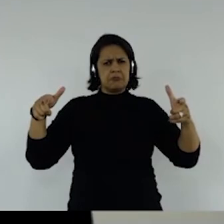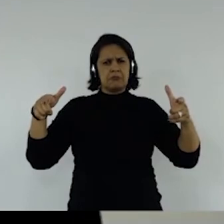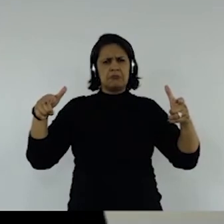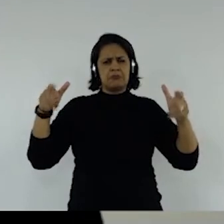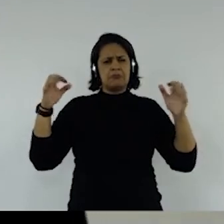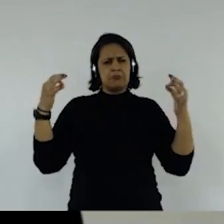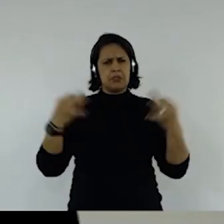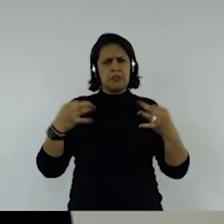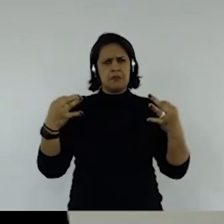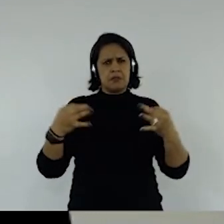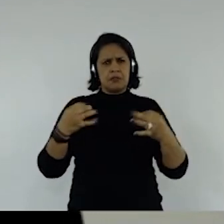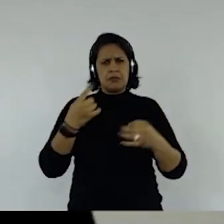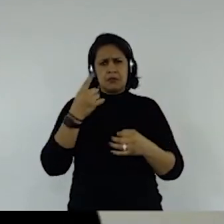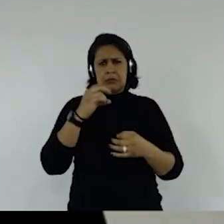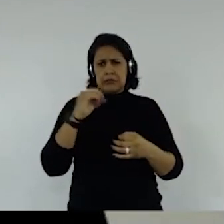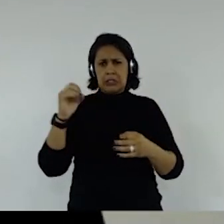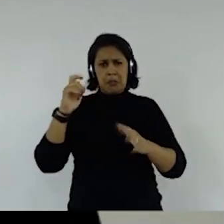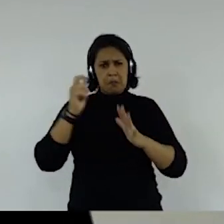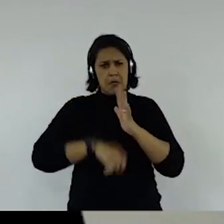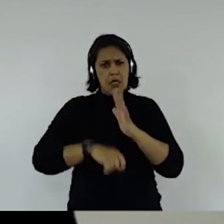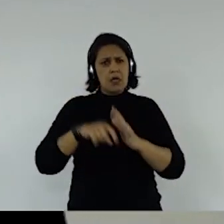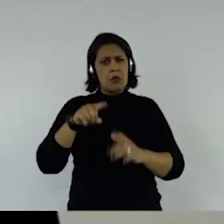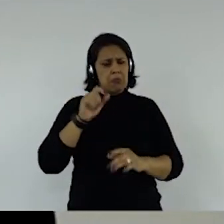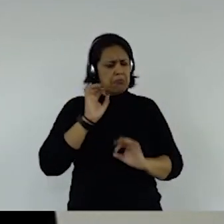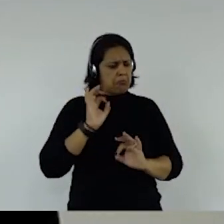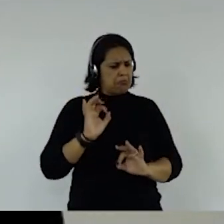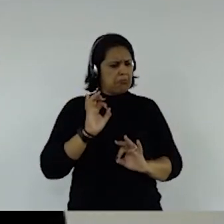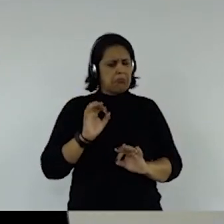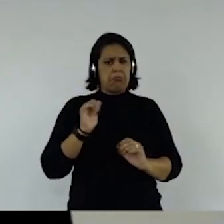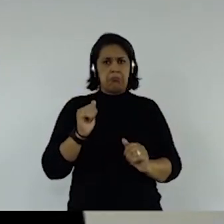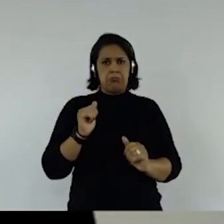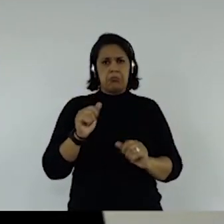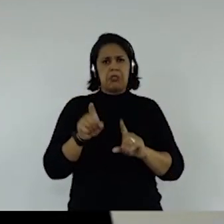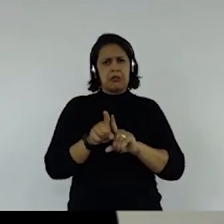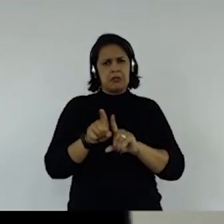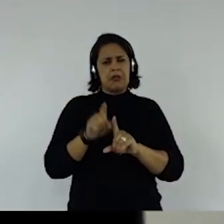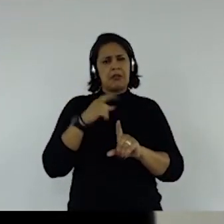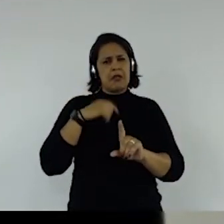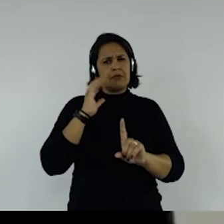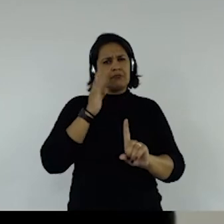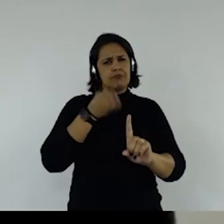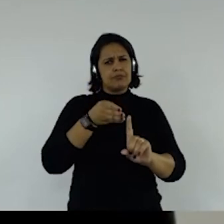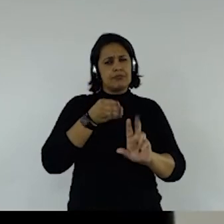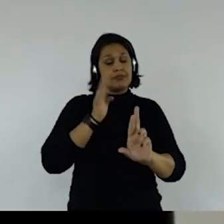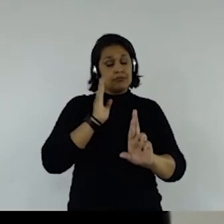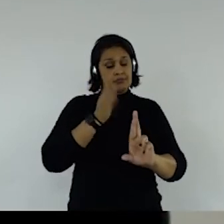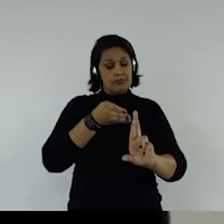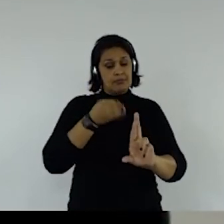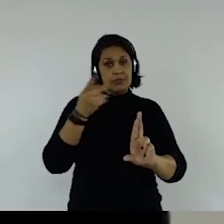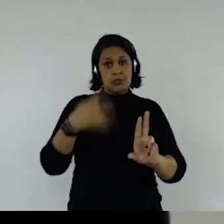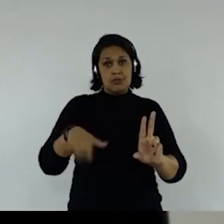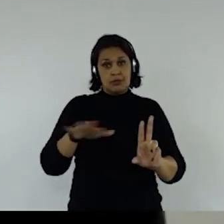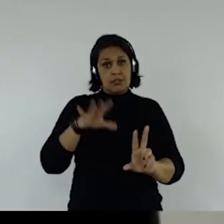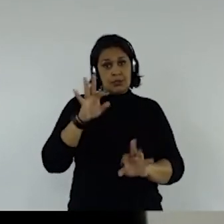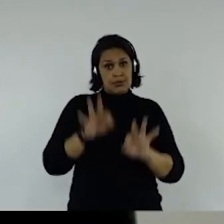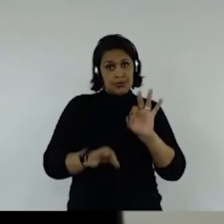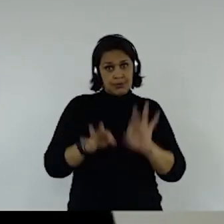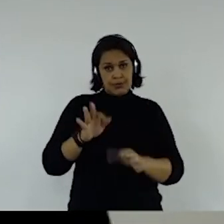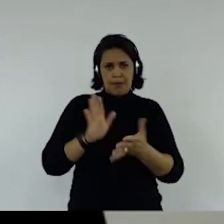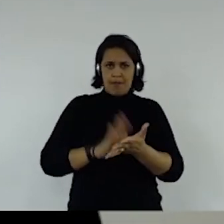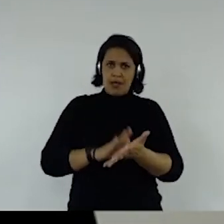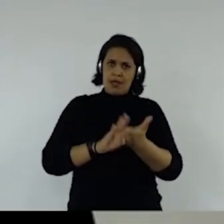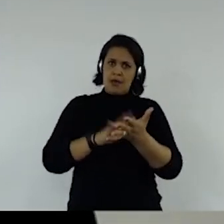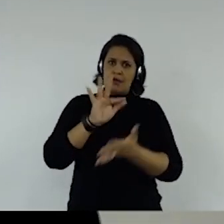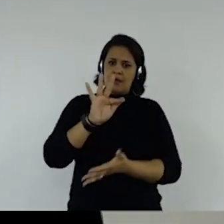magnitude, 100 mil inscritos, né? Ao lado dessas referências nacionais do direito. Parabenizo o presidente